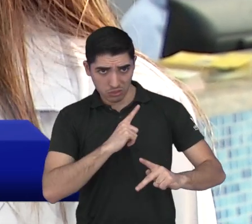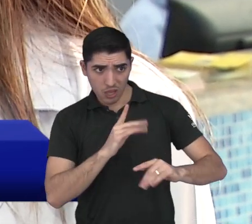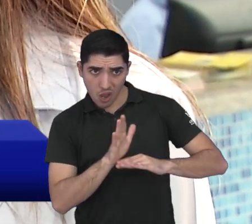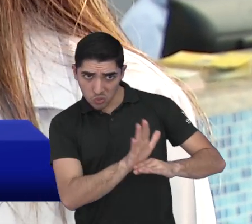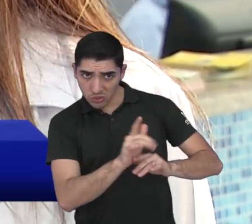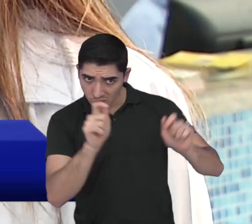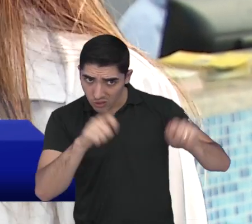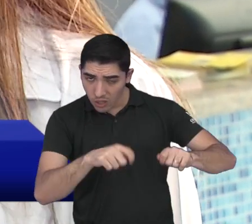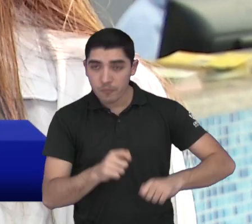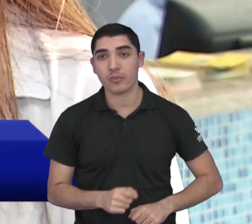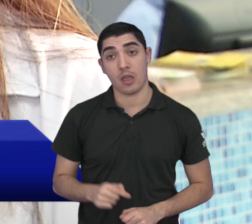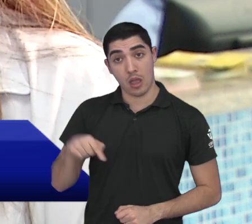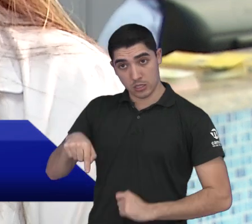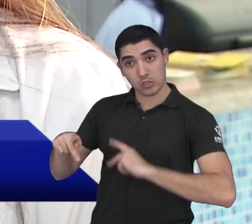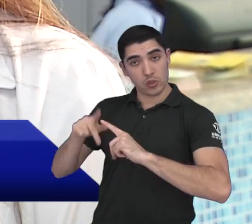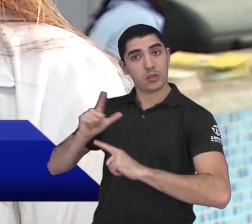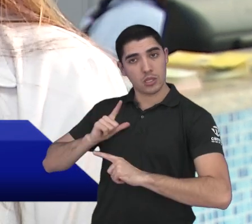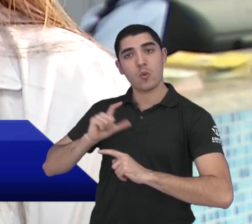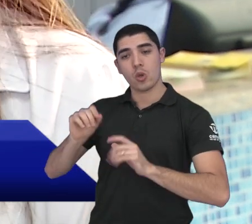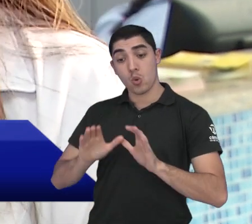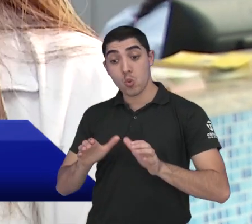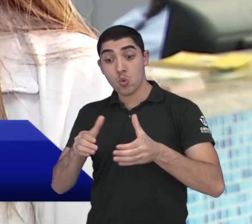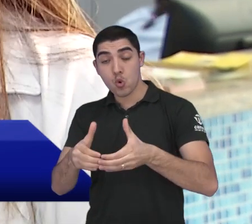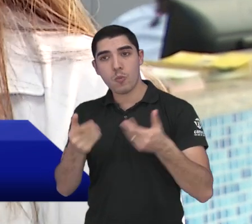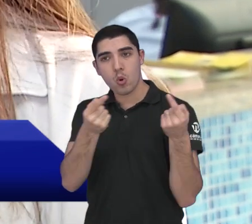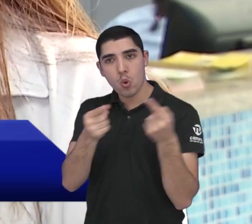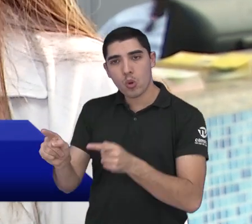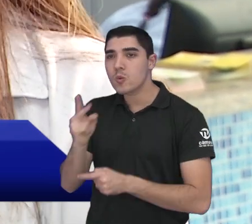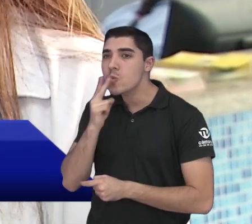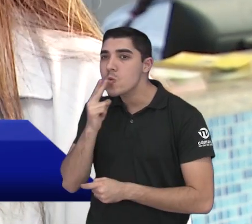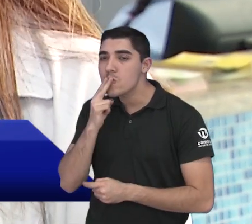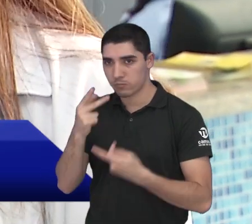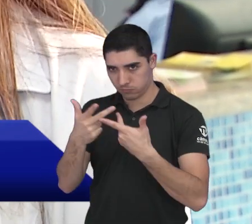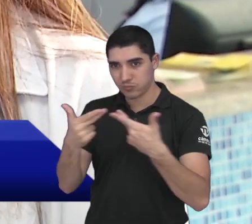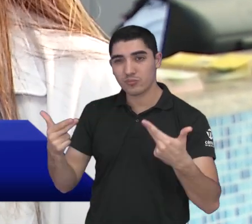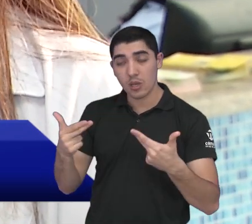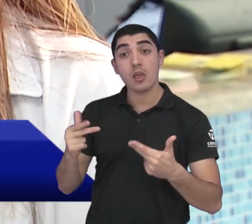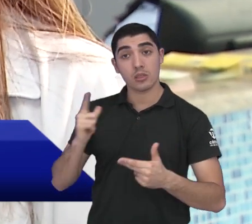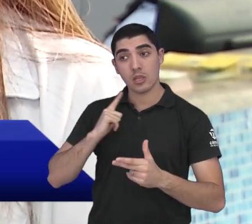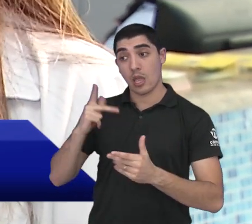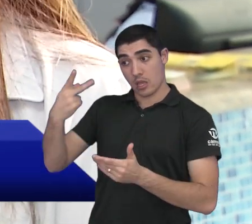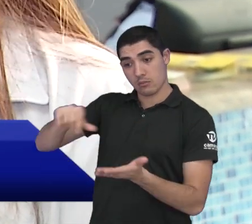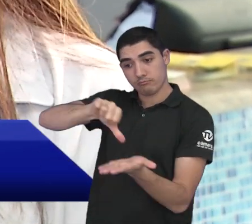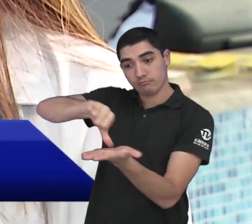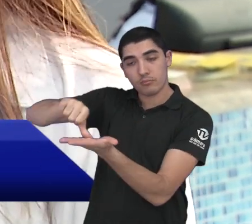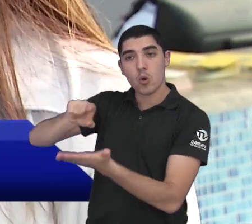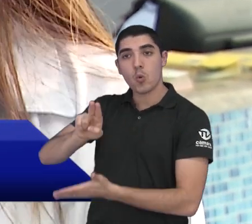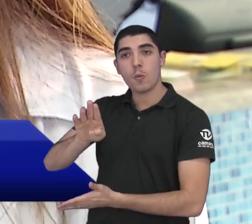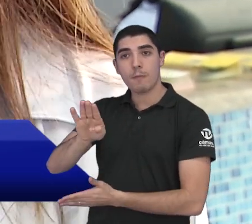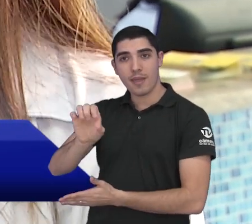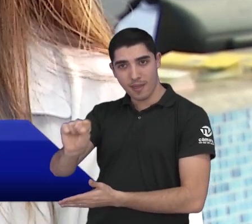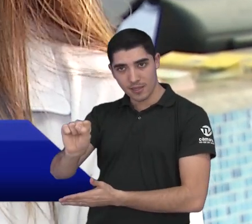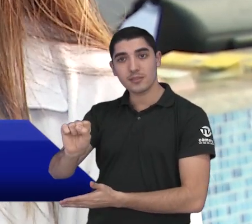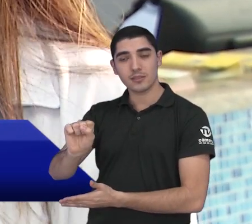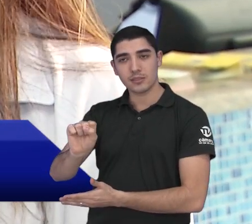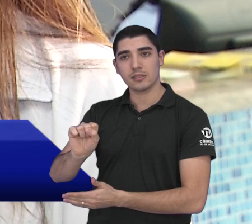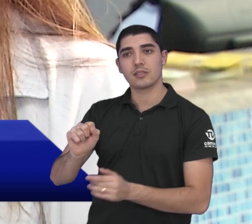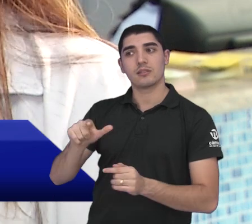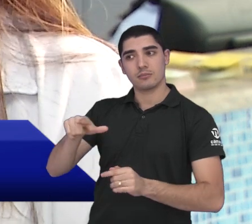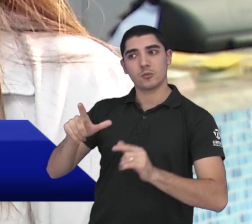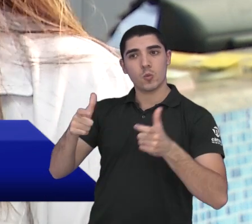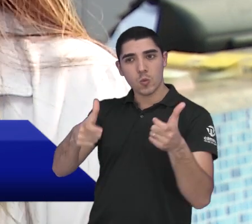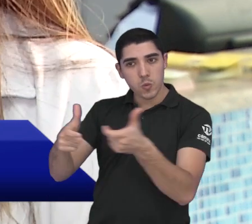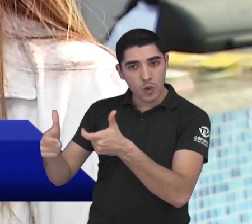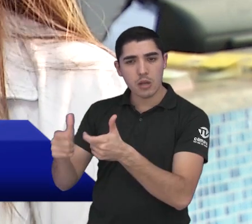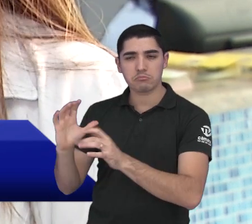em relação a isso? Então, a cidade oferece os grupos de tabaco, né? São captações feitas pelas UBSs, né? Pelas